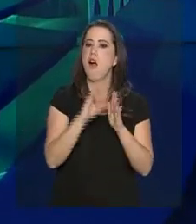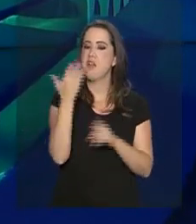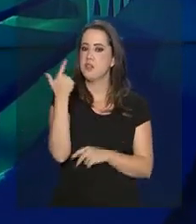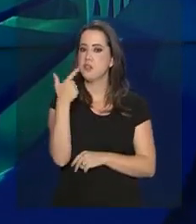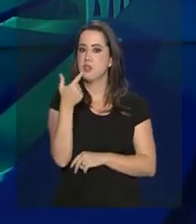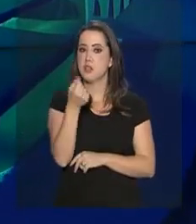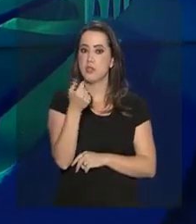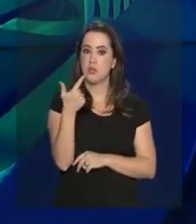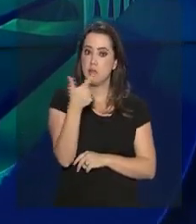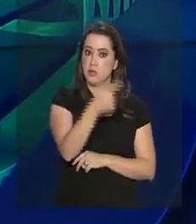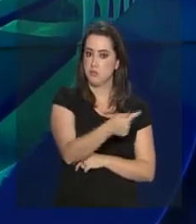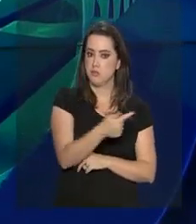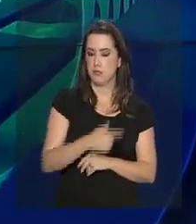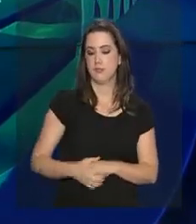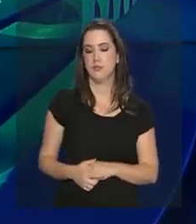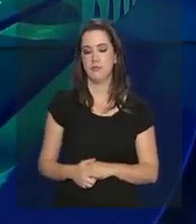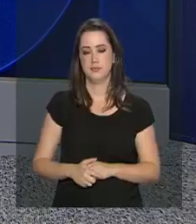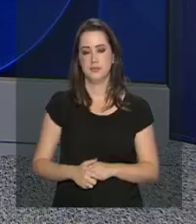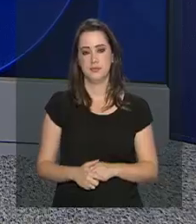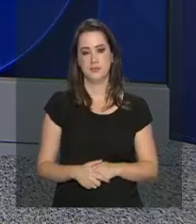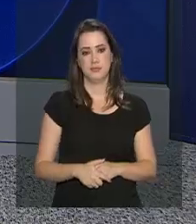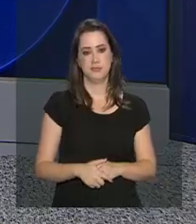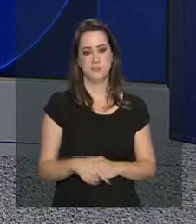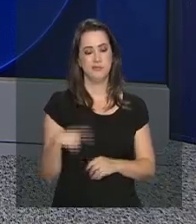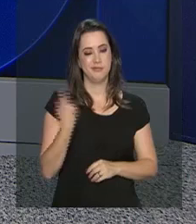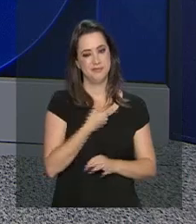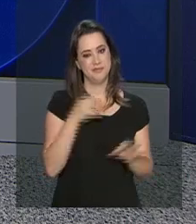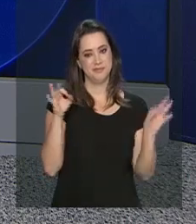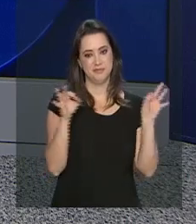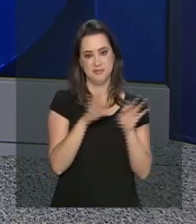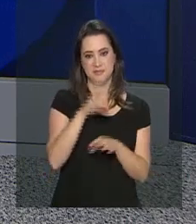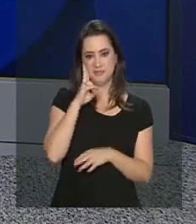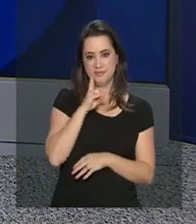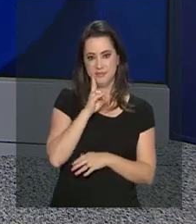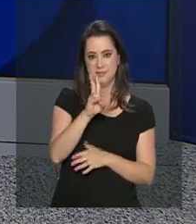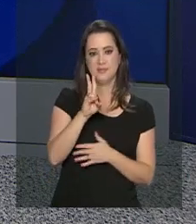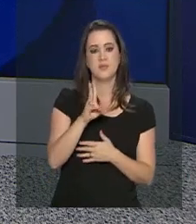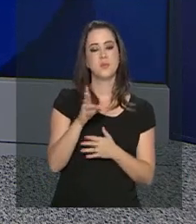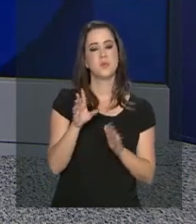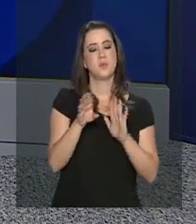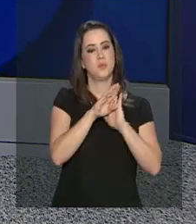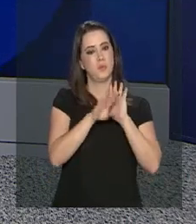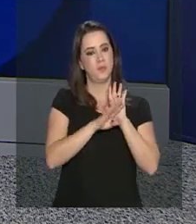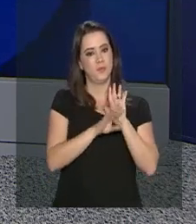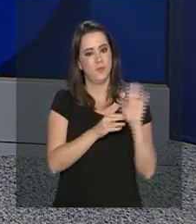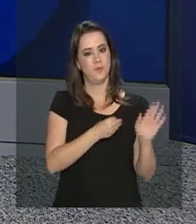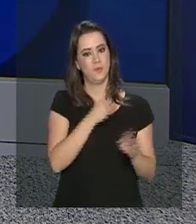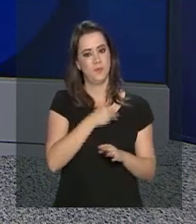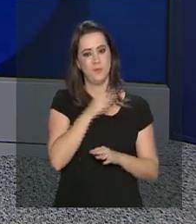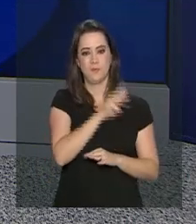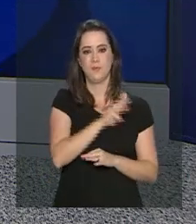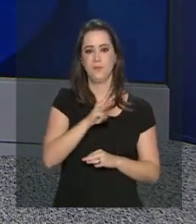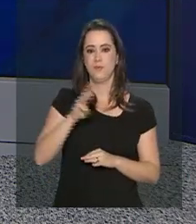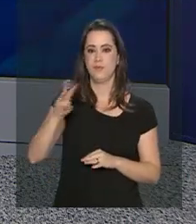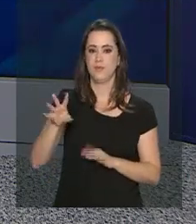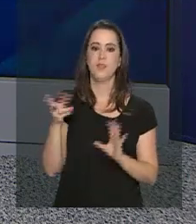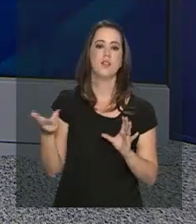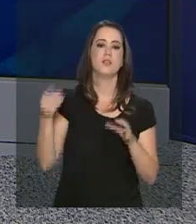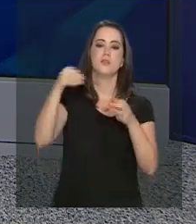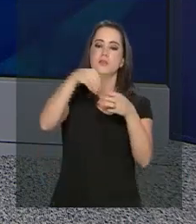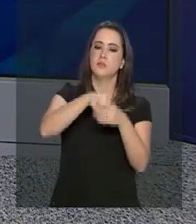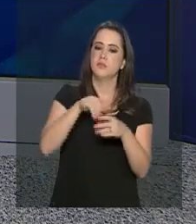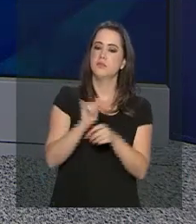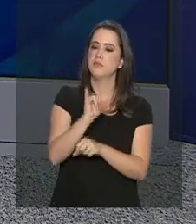ao ano de 2017 nós ficamos por aqui você acompanha nossa programação ao vivo pelo site da nbr e